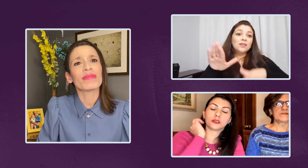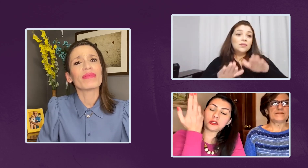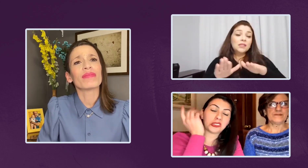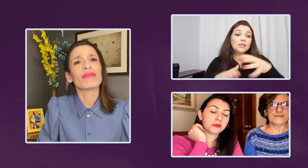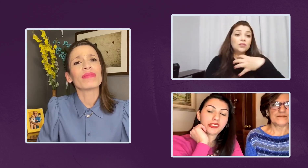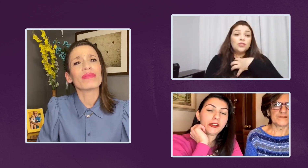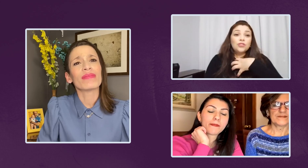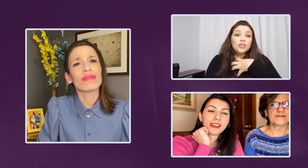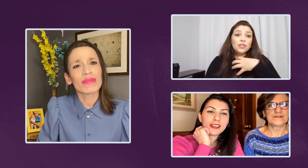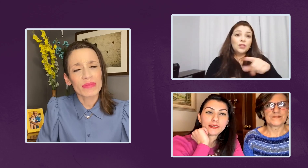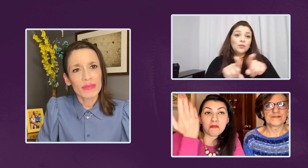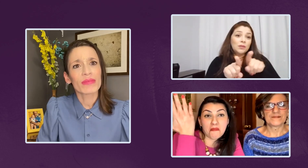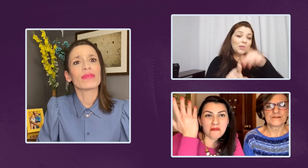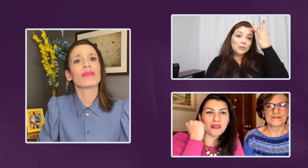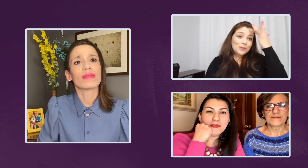aos outros, né? Não sei.